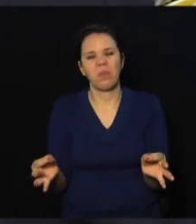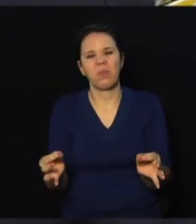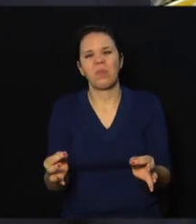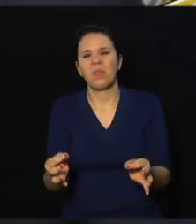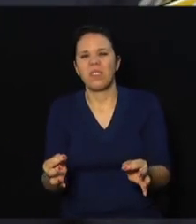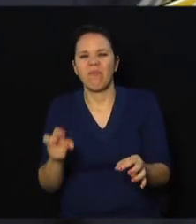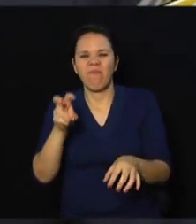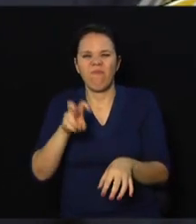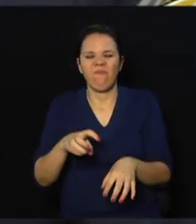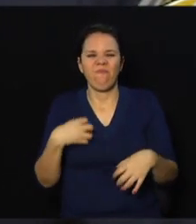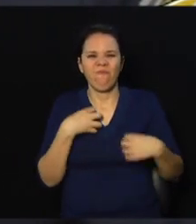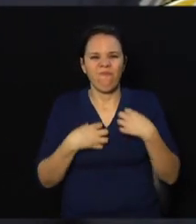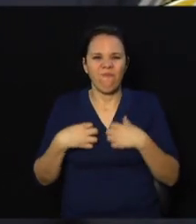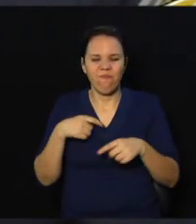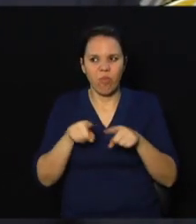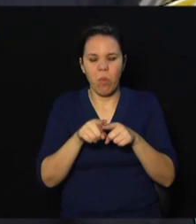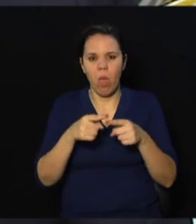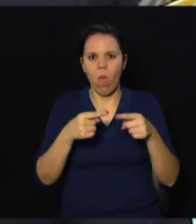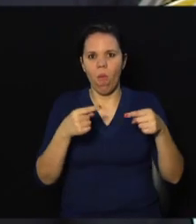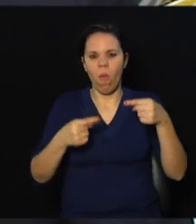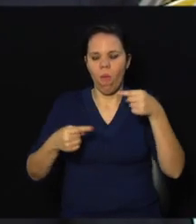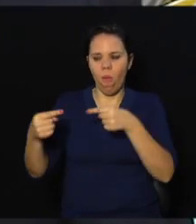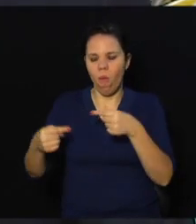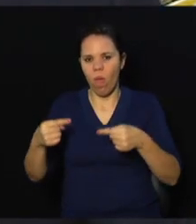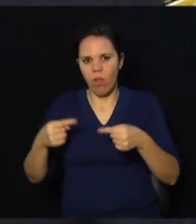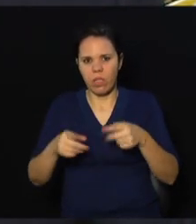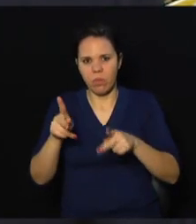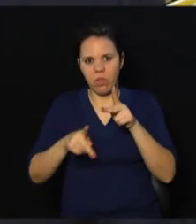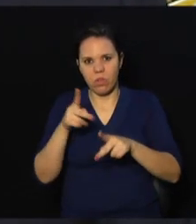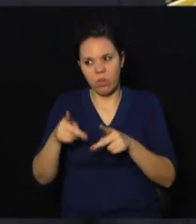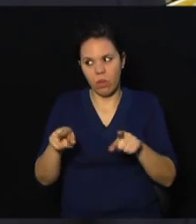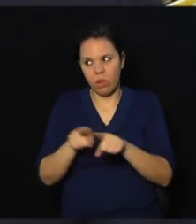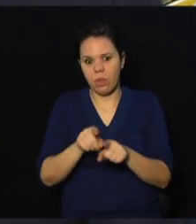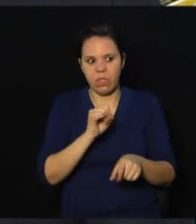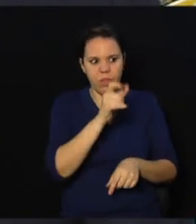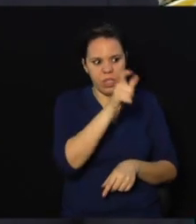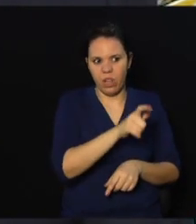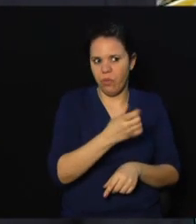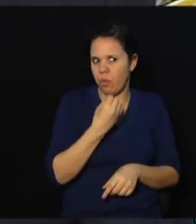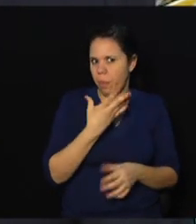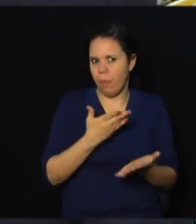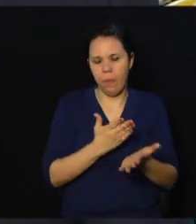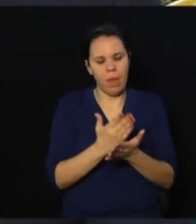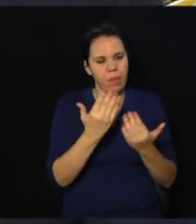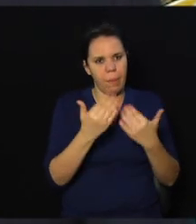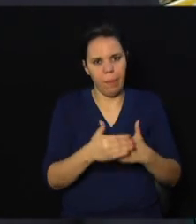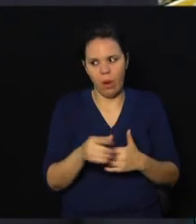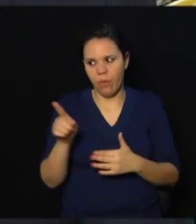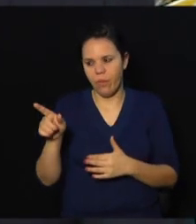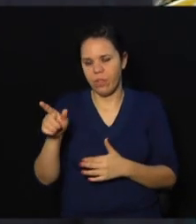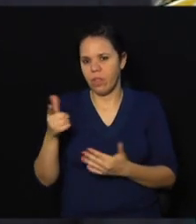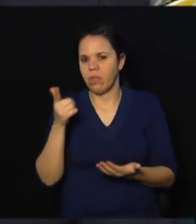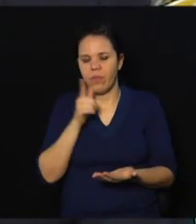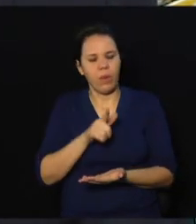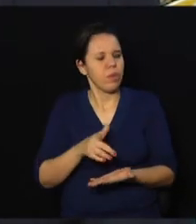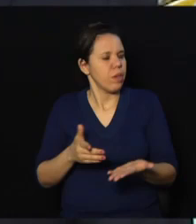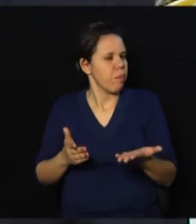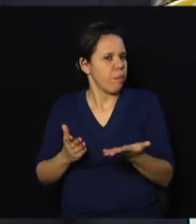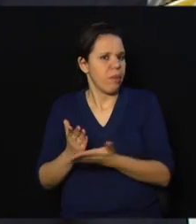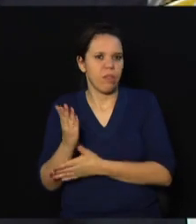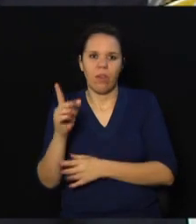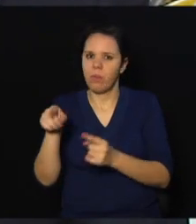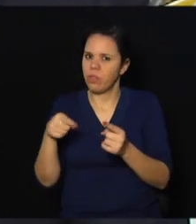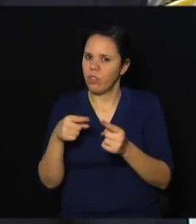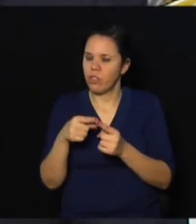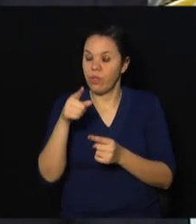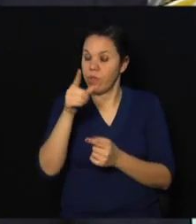com o ambiente e tem mais os concorrentes que estão do seu lado. E você sabe que se você não for bem na prova, Isso vai fazer com que você não passe e não atinja